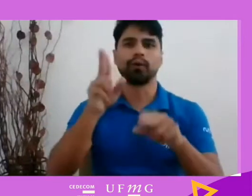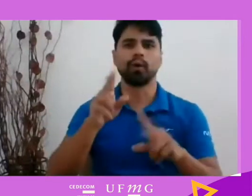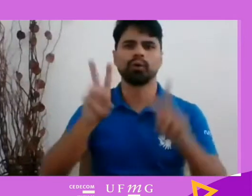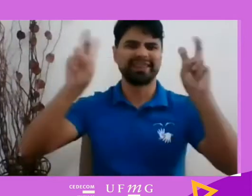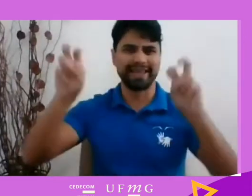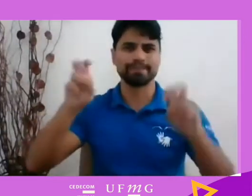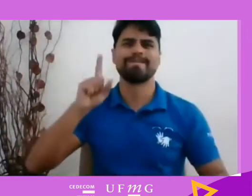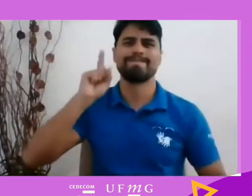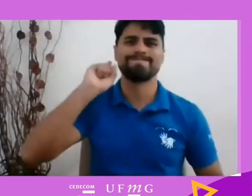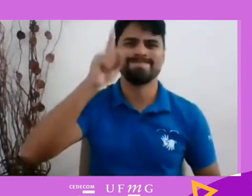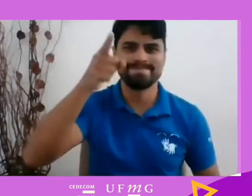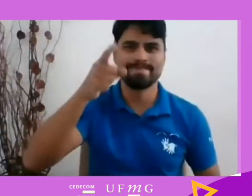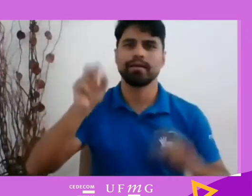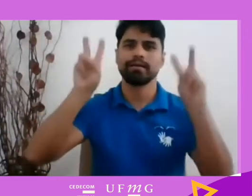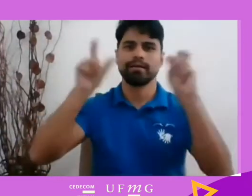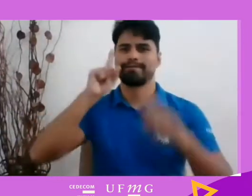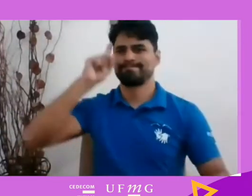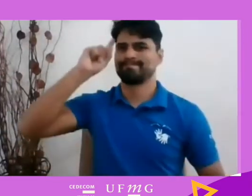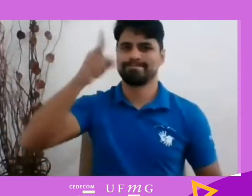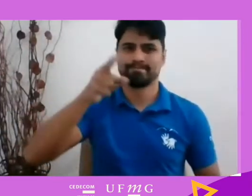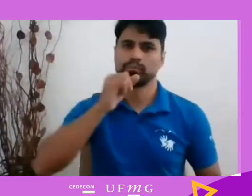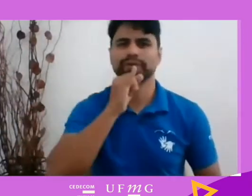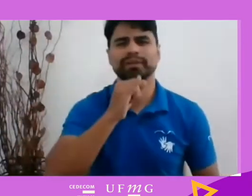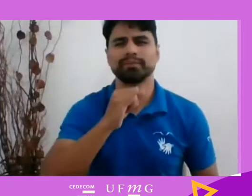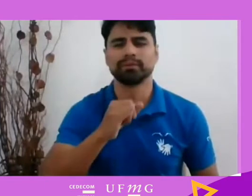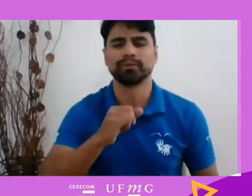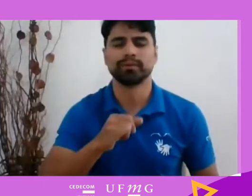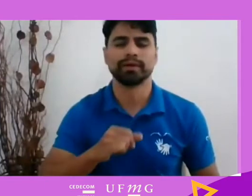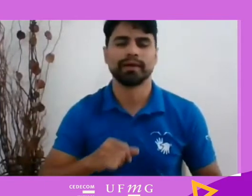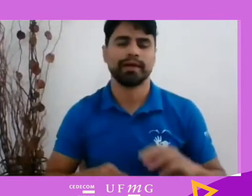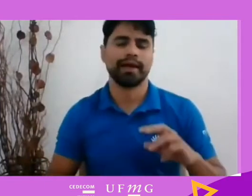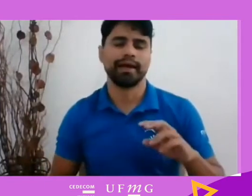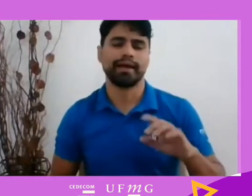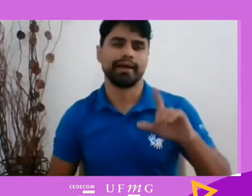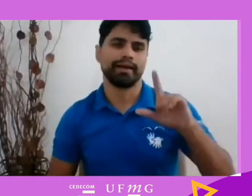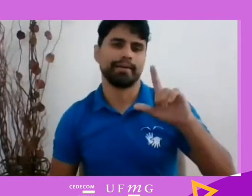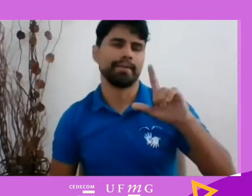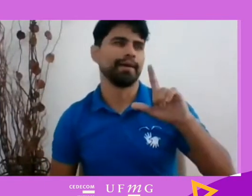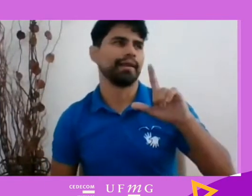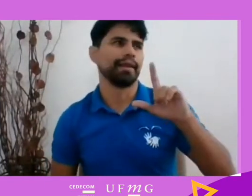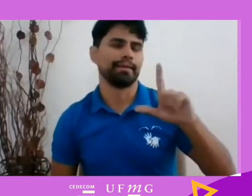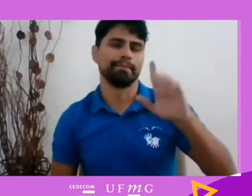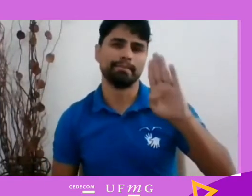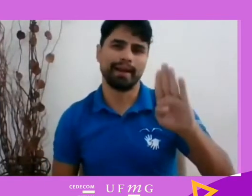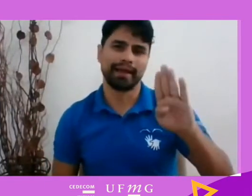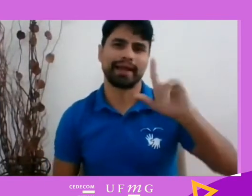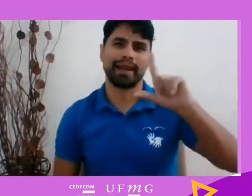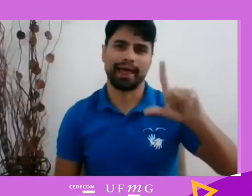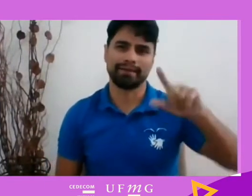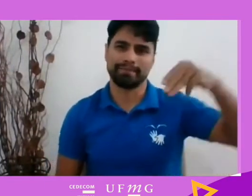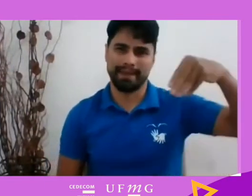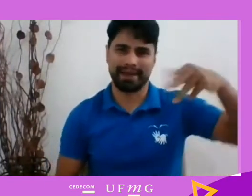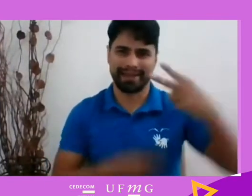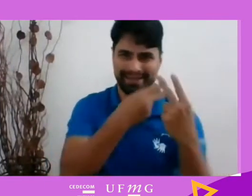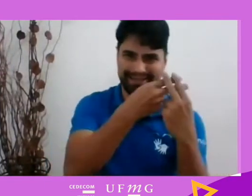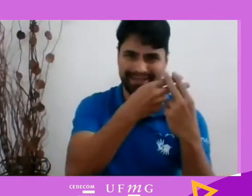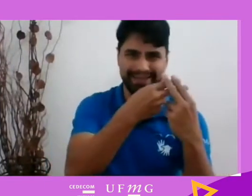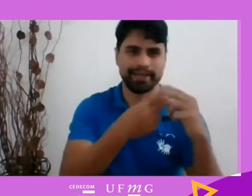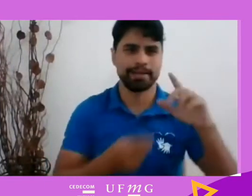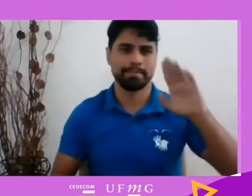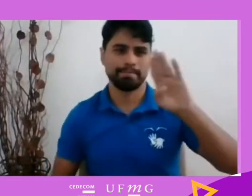é uma subdivisão do Black Lives Matter, que vai aparecendo no mundo inteiro, né? Ela vai tendo essa